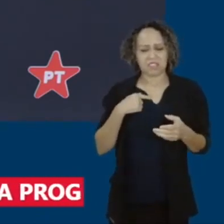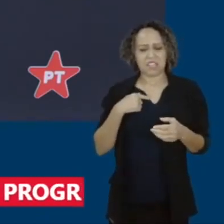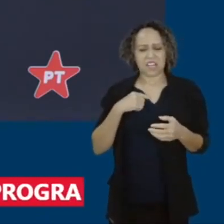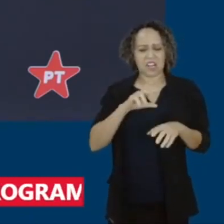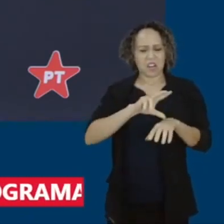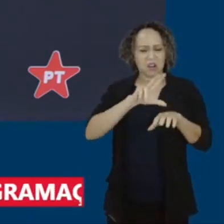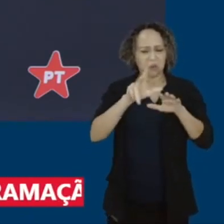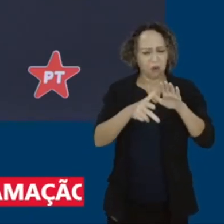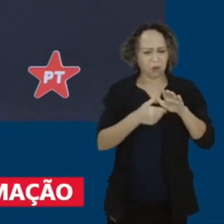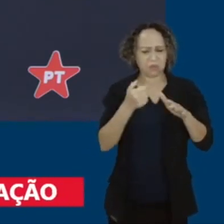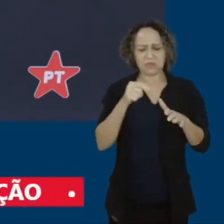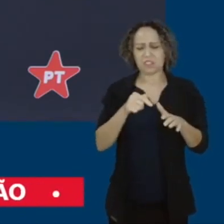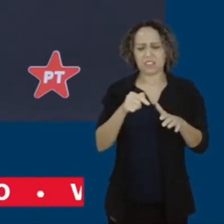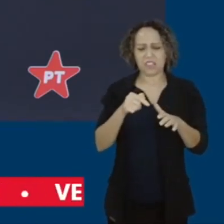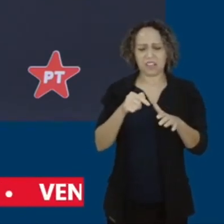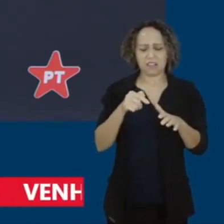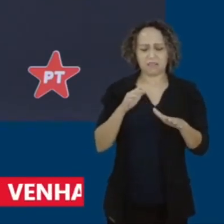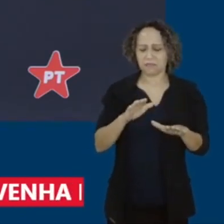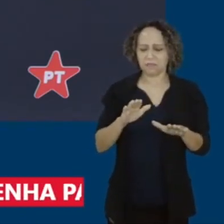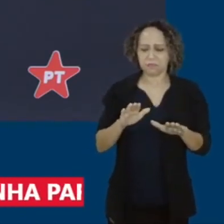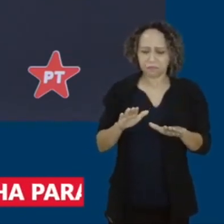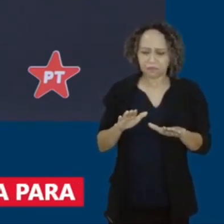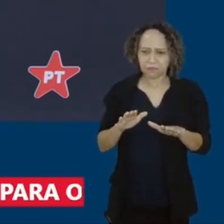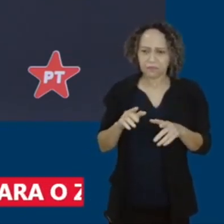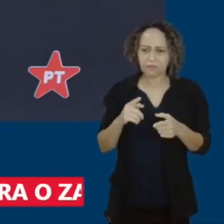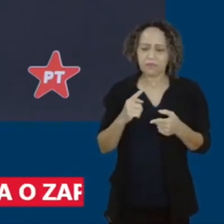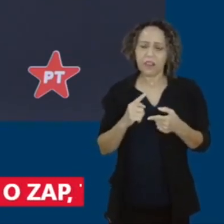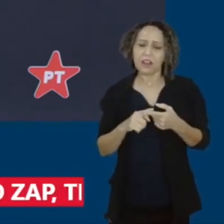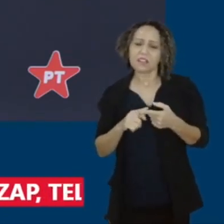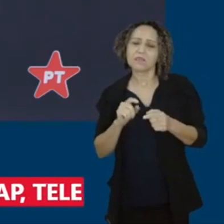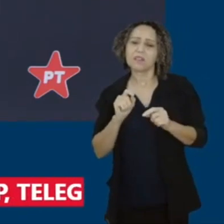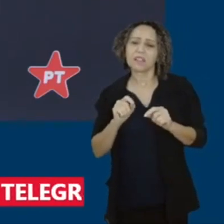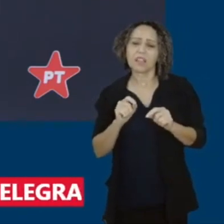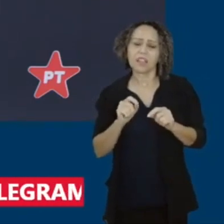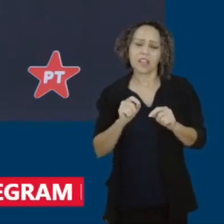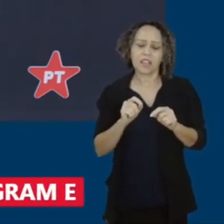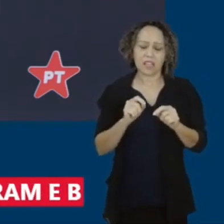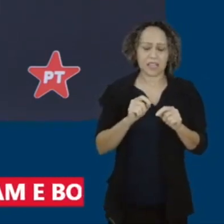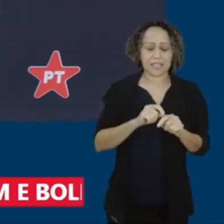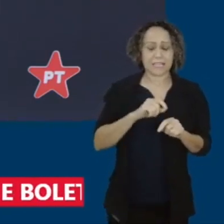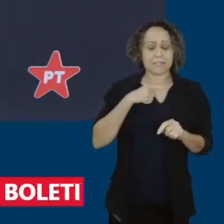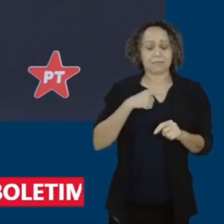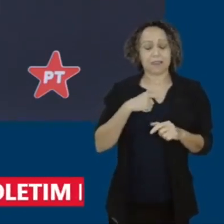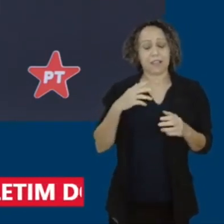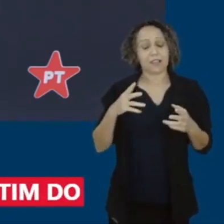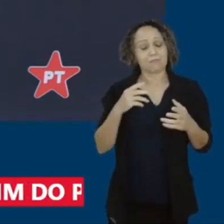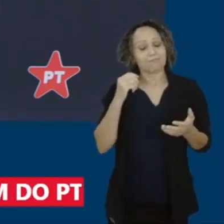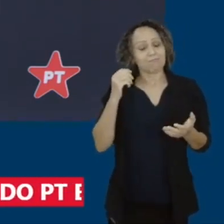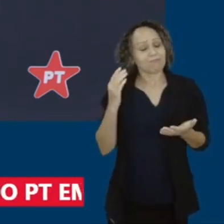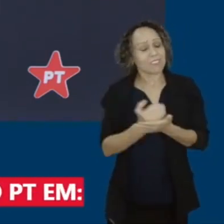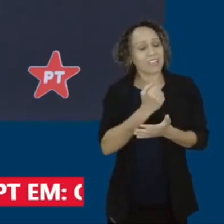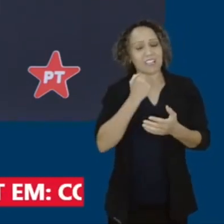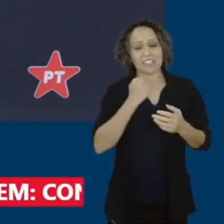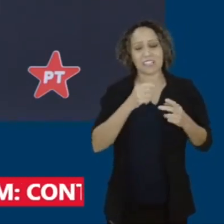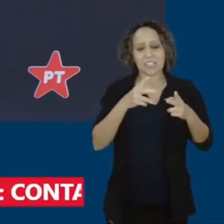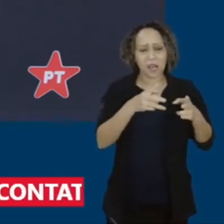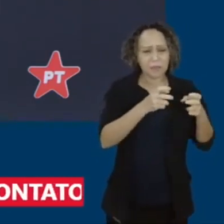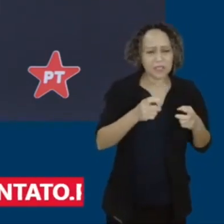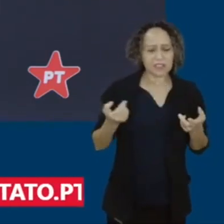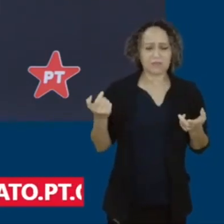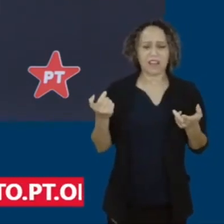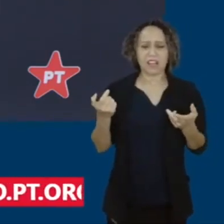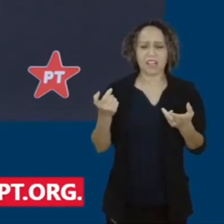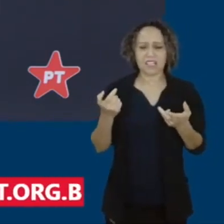mas ele foi derrubado pelo entreguismo, para tomarem da gente a Petrobras, a água, a soberania e